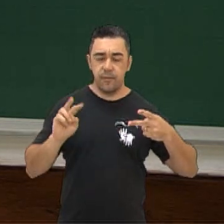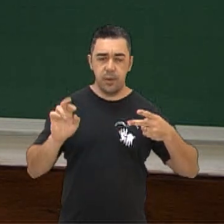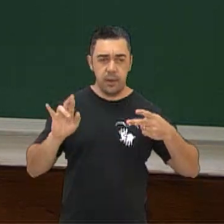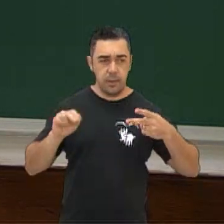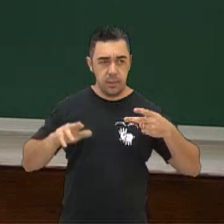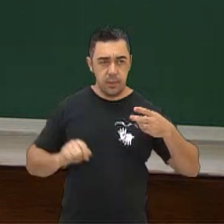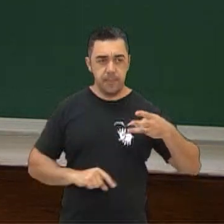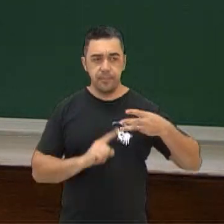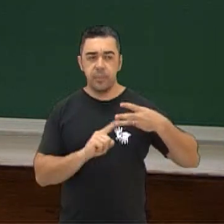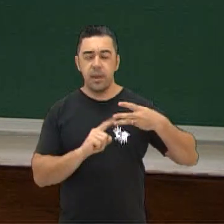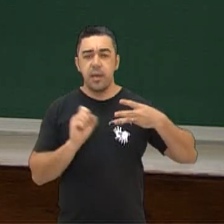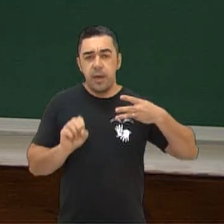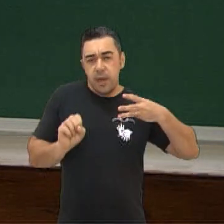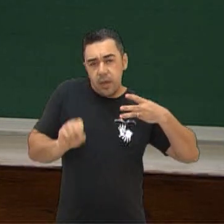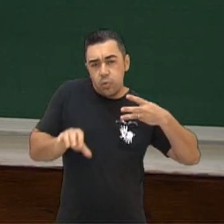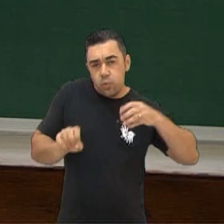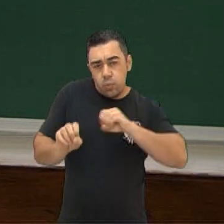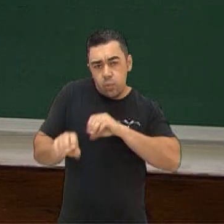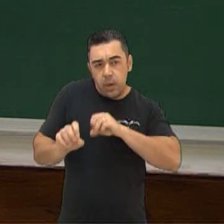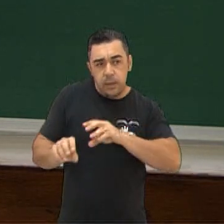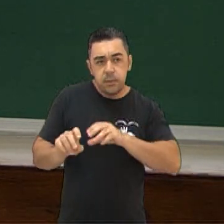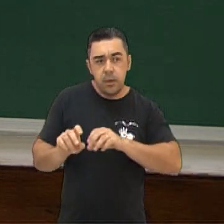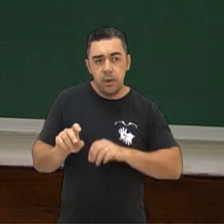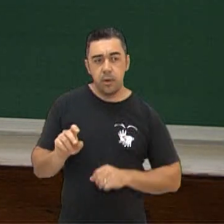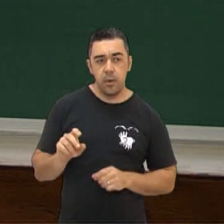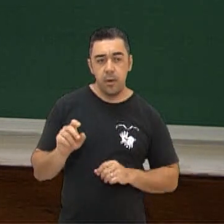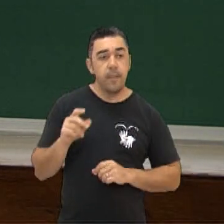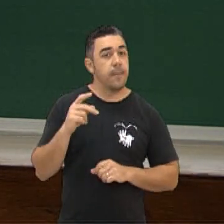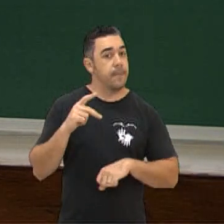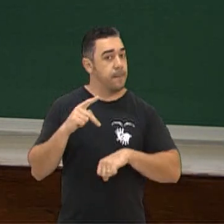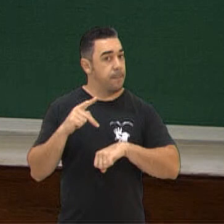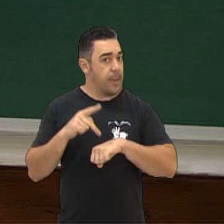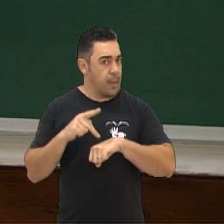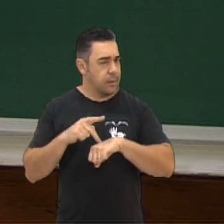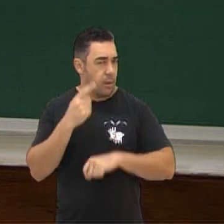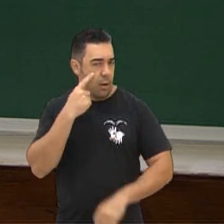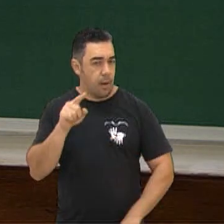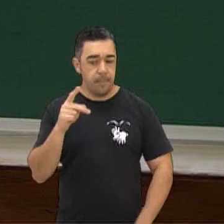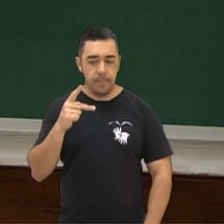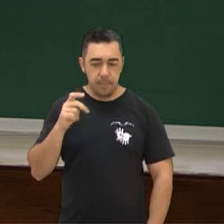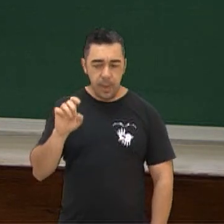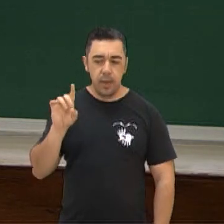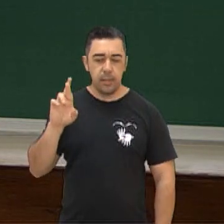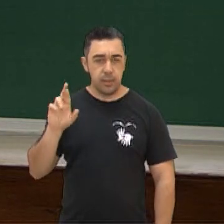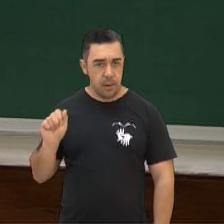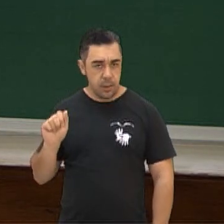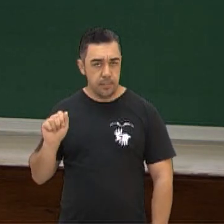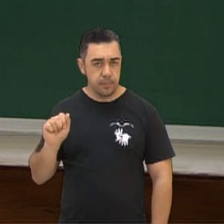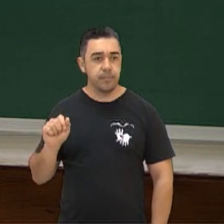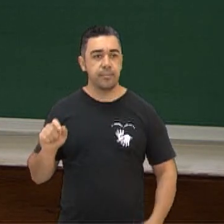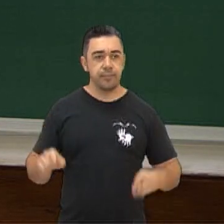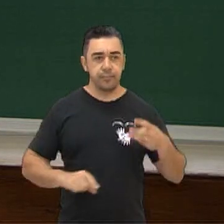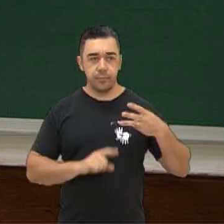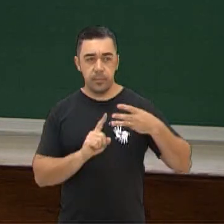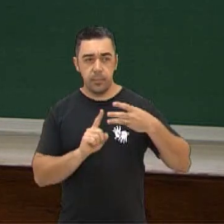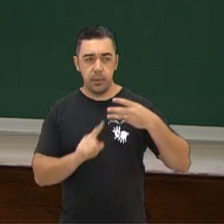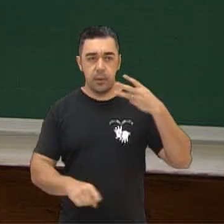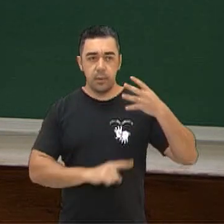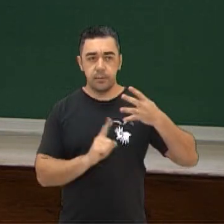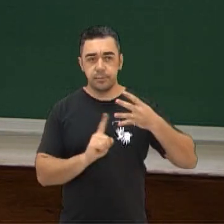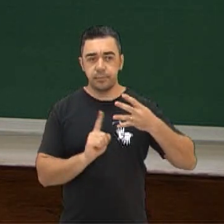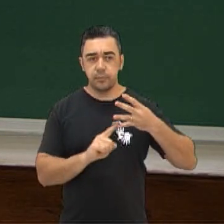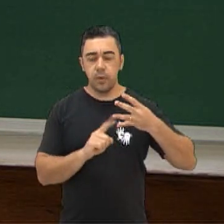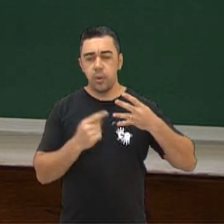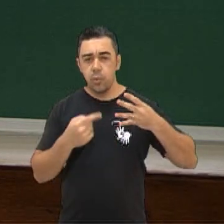Educação pela Pedra, observem que a palavra pedra é recorrente neste poeta das facas, ele também usa muito a imagem da faca.